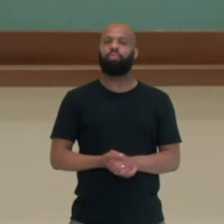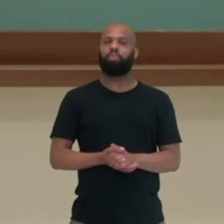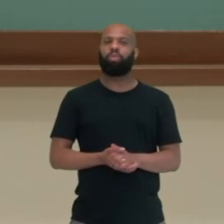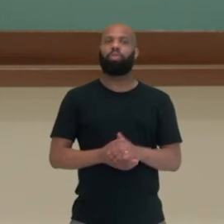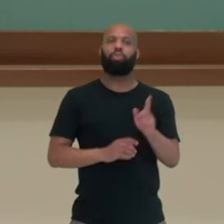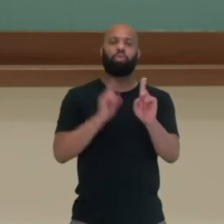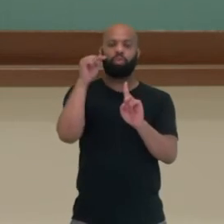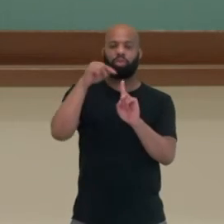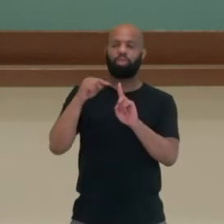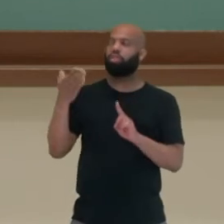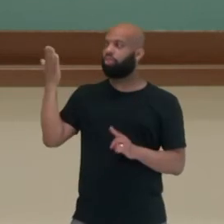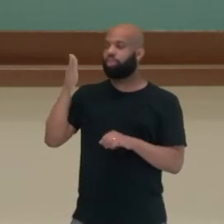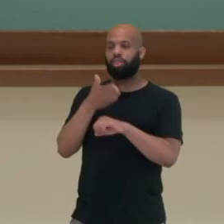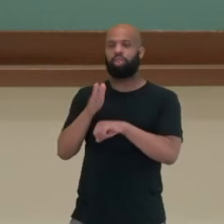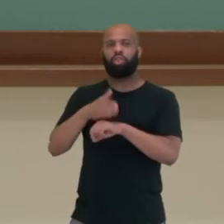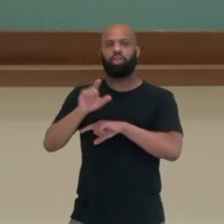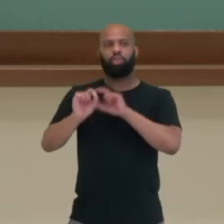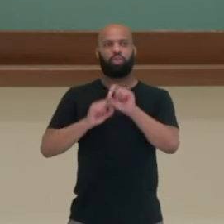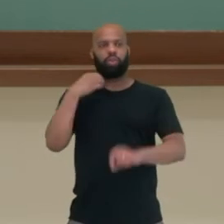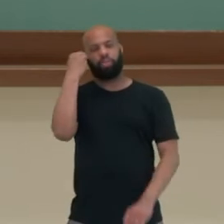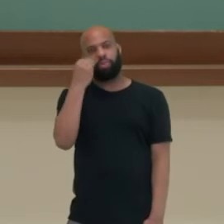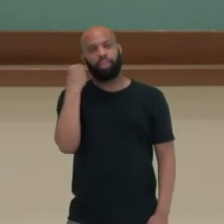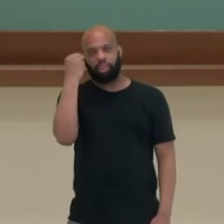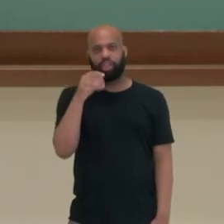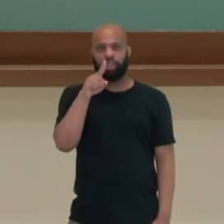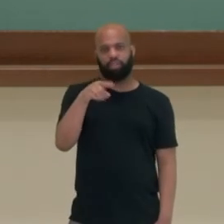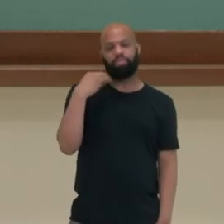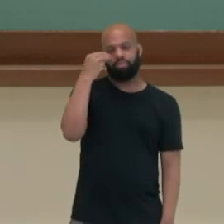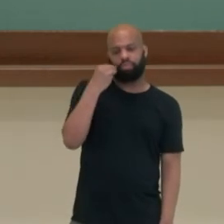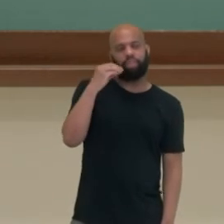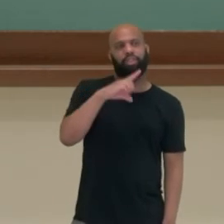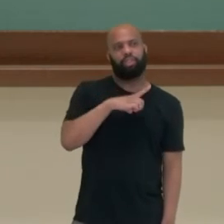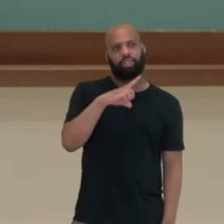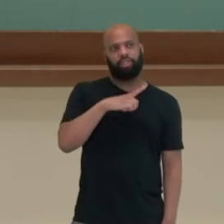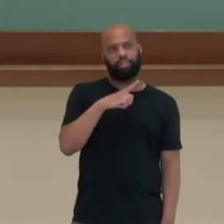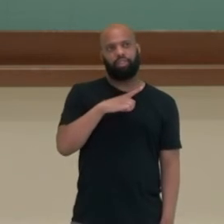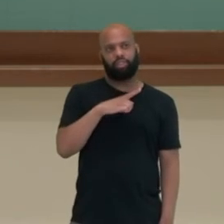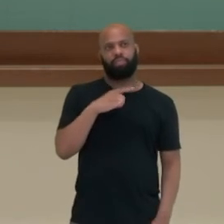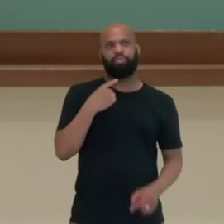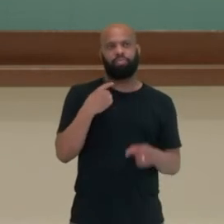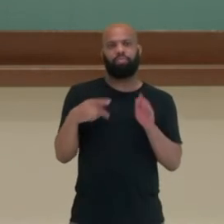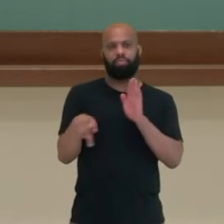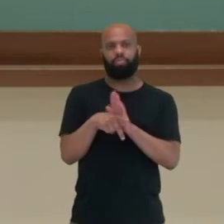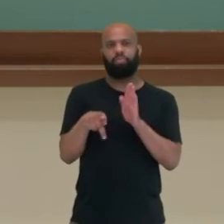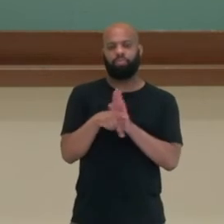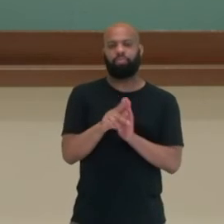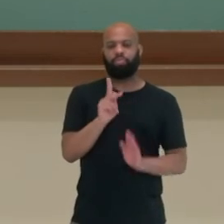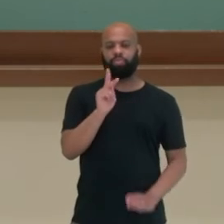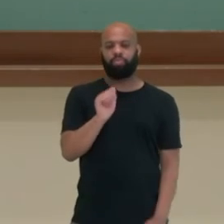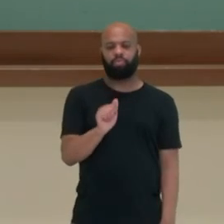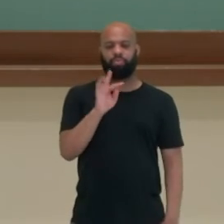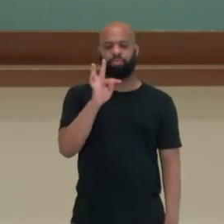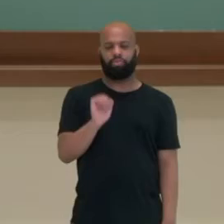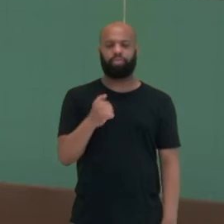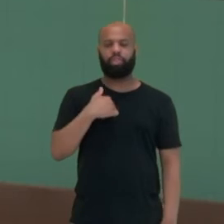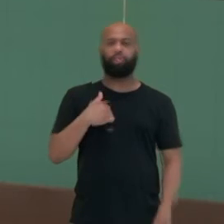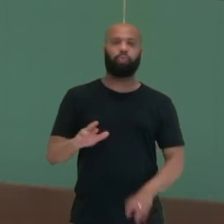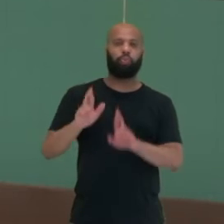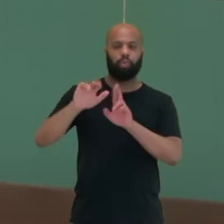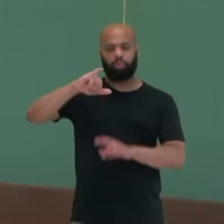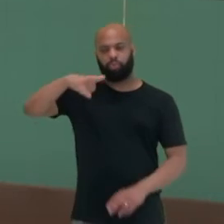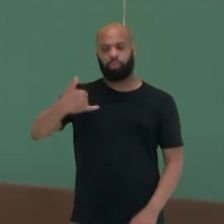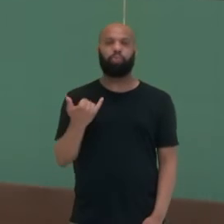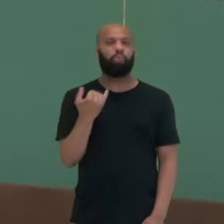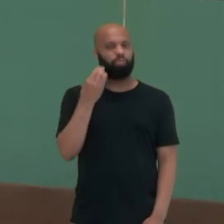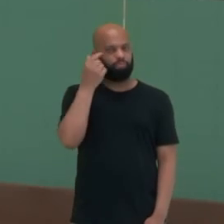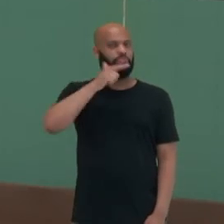Então, o objetivo desse exercício é a vivência, que vocês vivenciassem, né, o kata. Espero que tenham conseguido, os que tentaram que